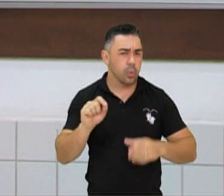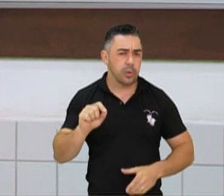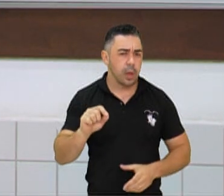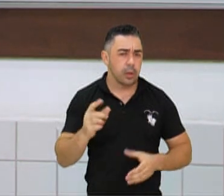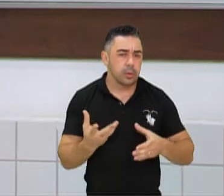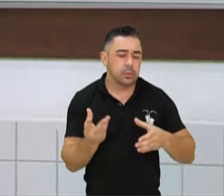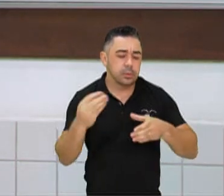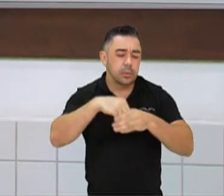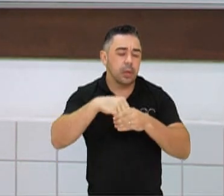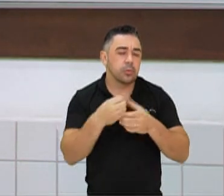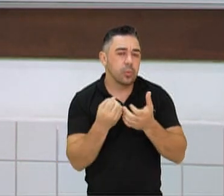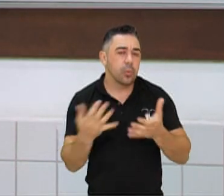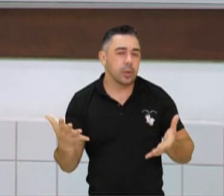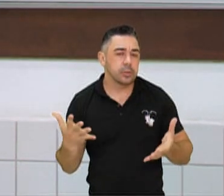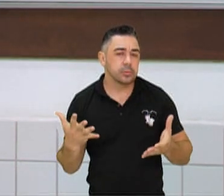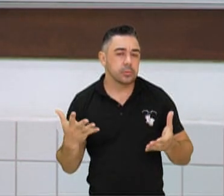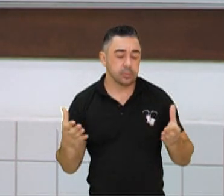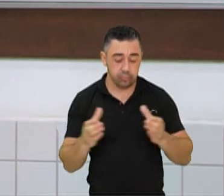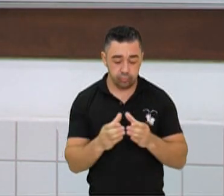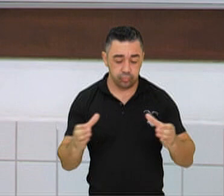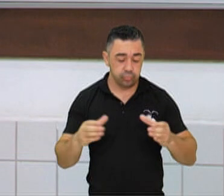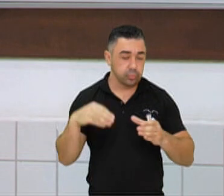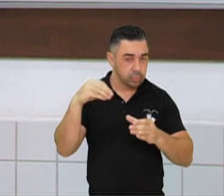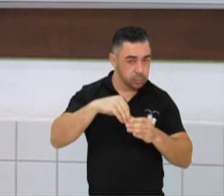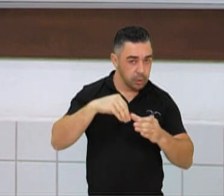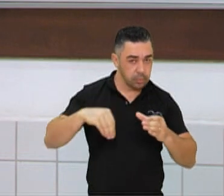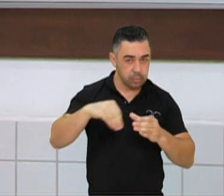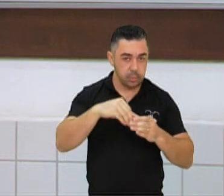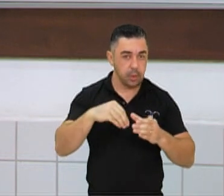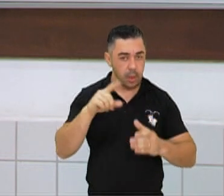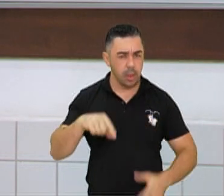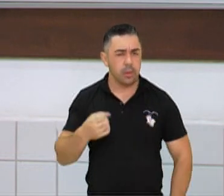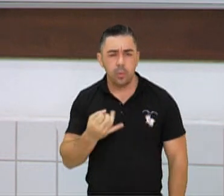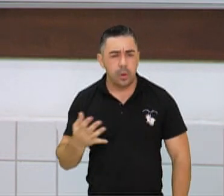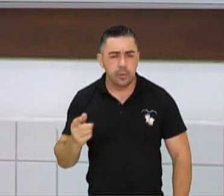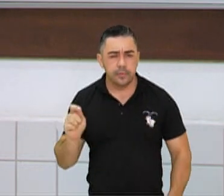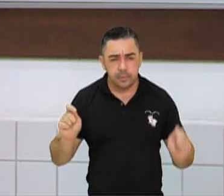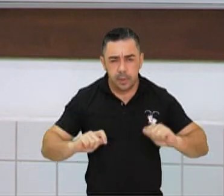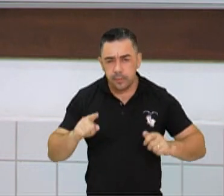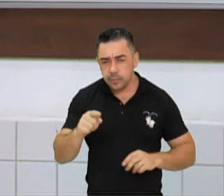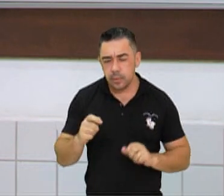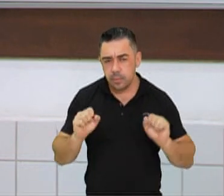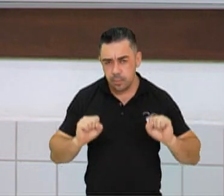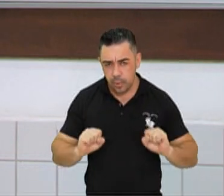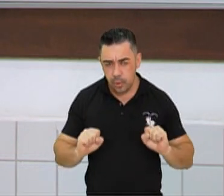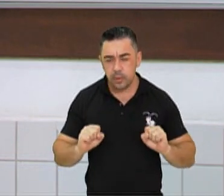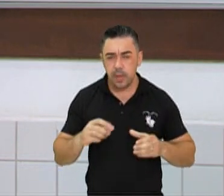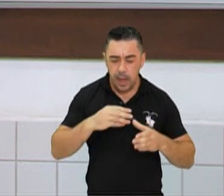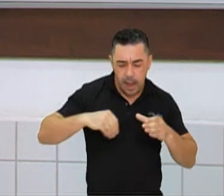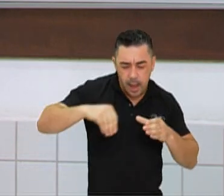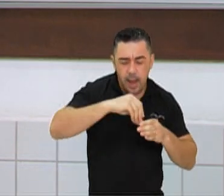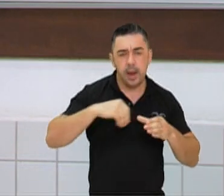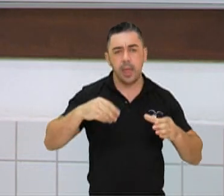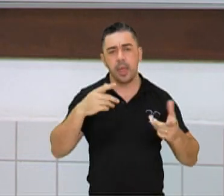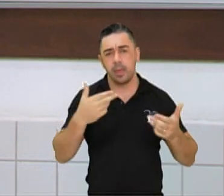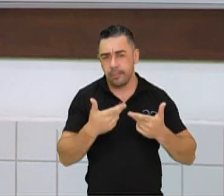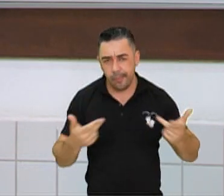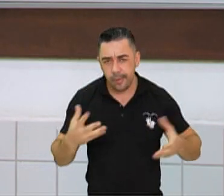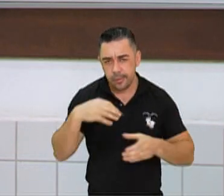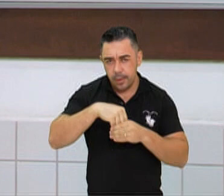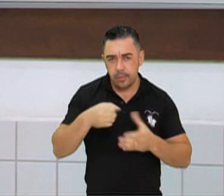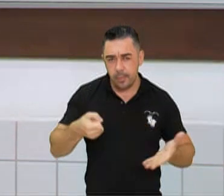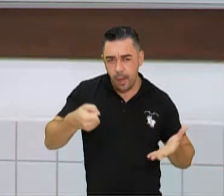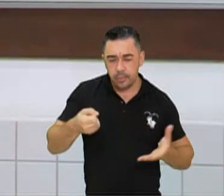volume? Aquilo que você pode colocar dentro desse tronco, que no caso, quanto que você pode colocar de areia dentro desse